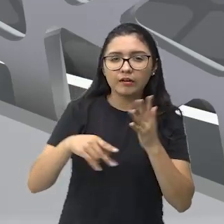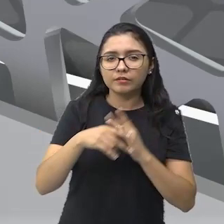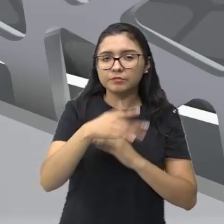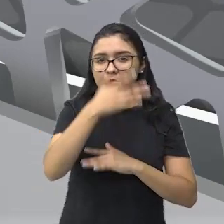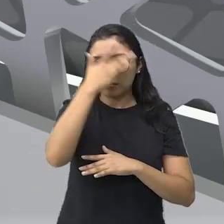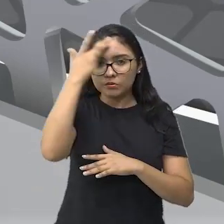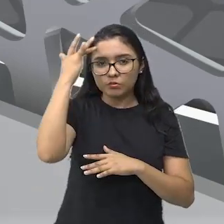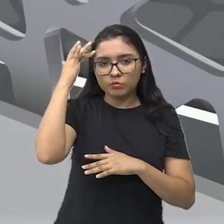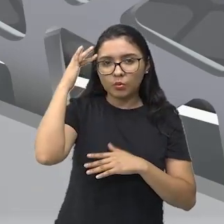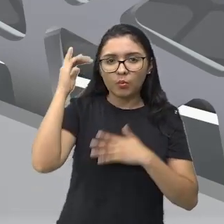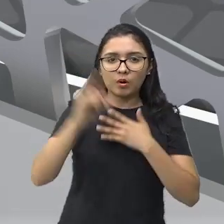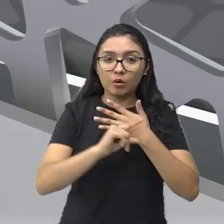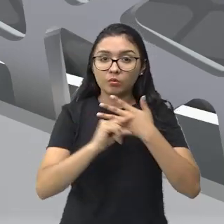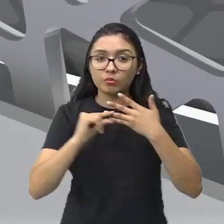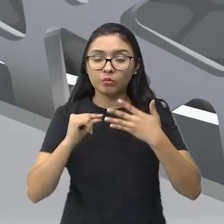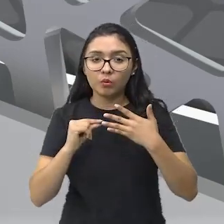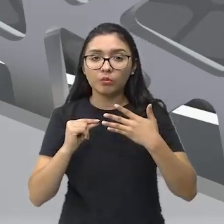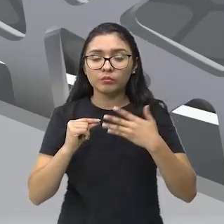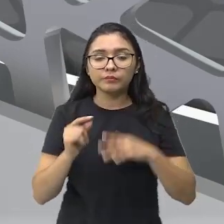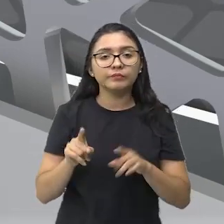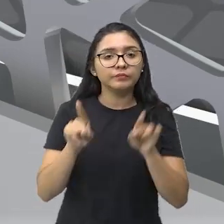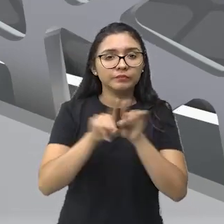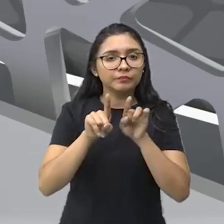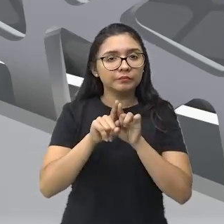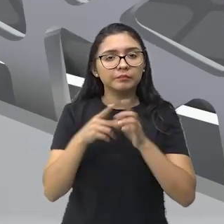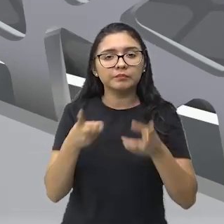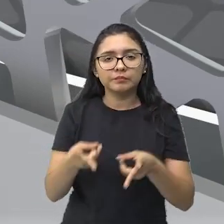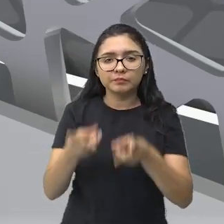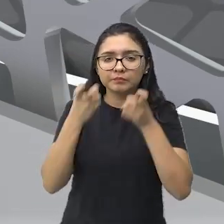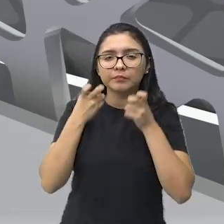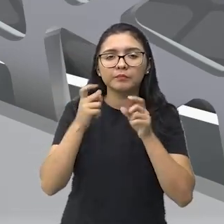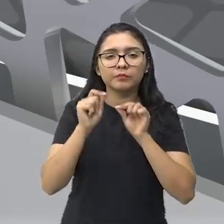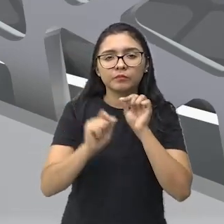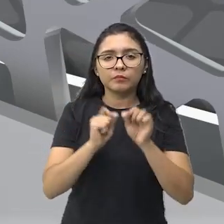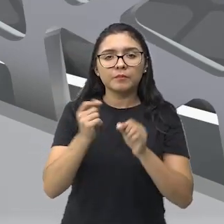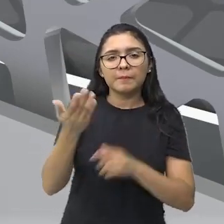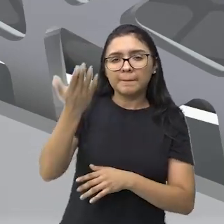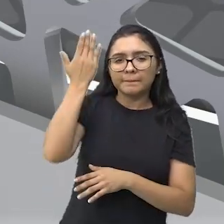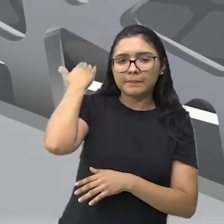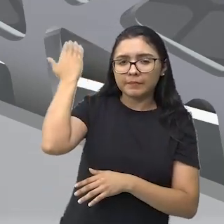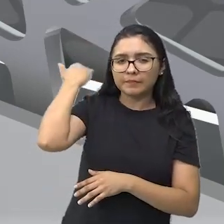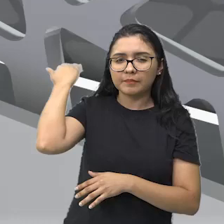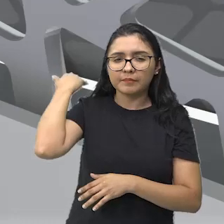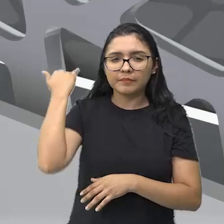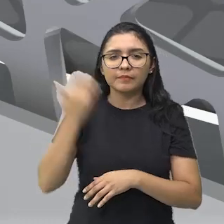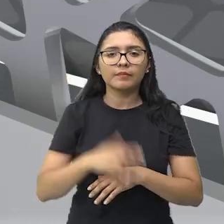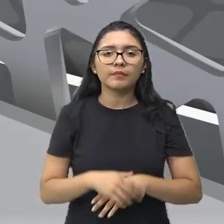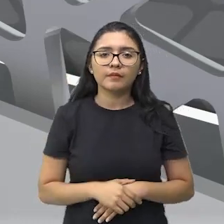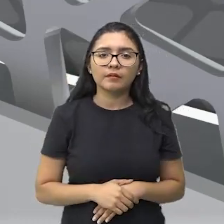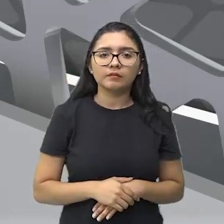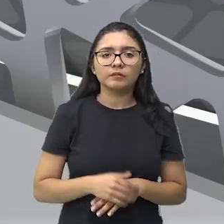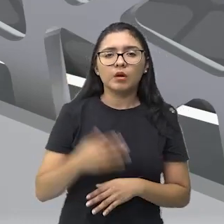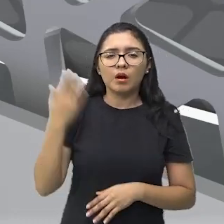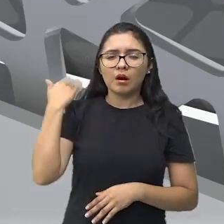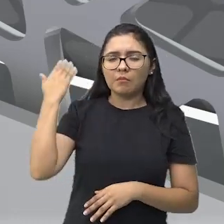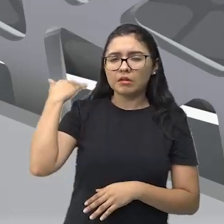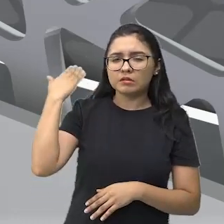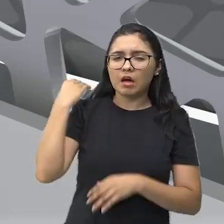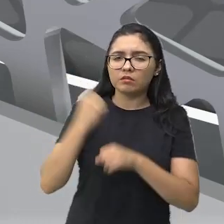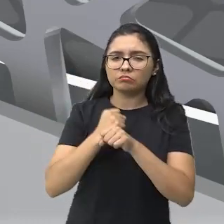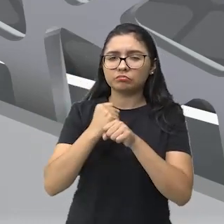autores, formas de manifestação, e também percebemos que lá no passado, sempre voltando lá para os primórdios, os homens